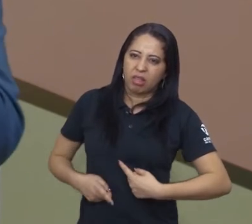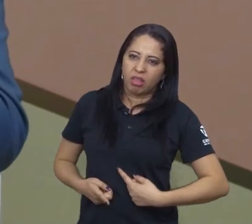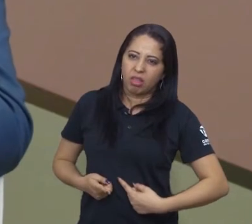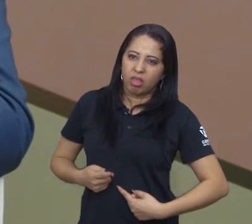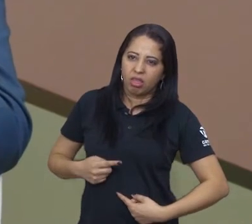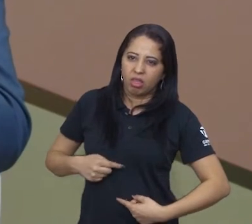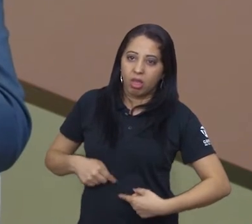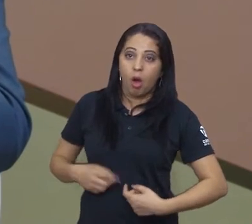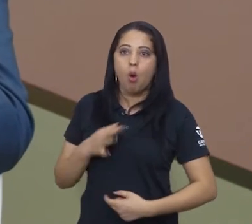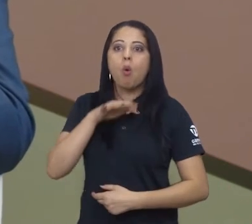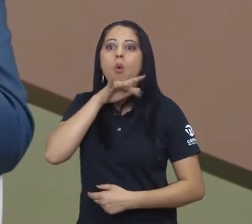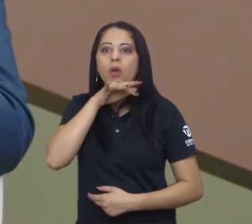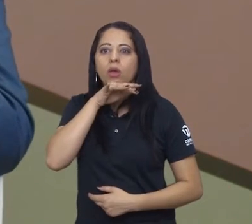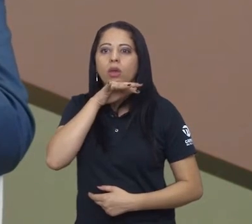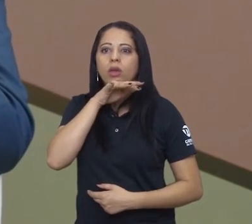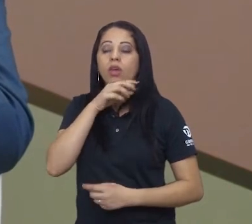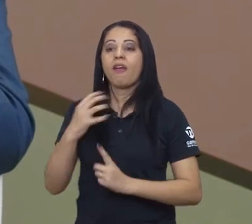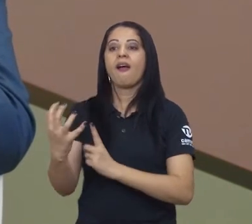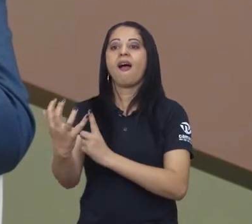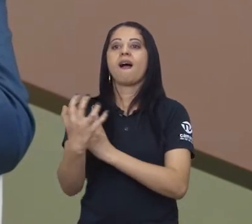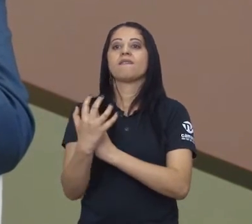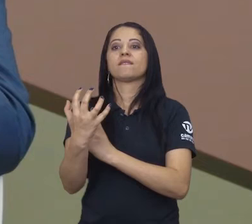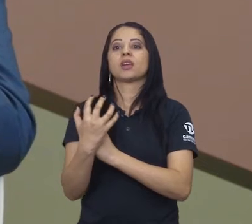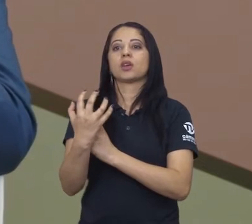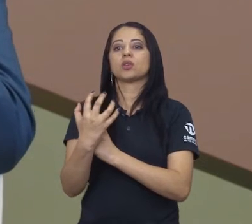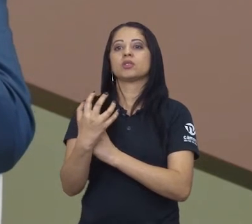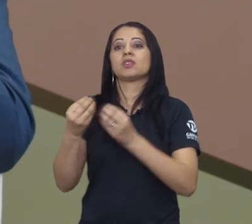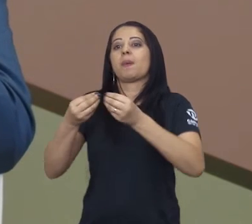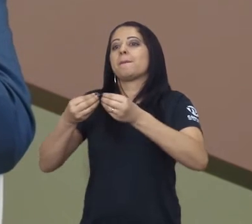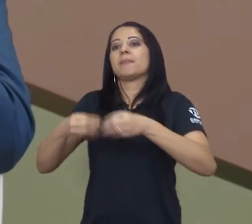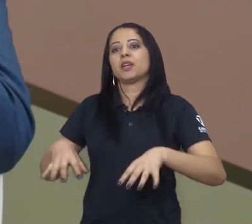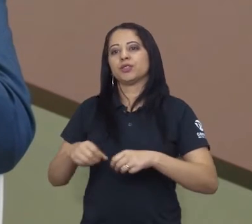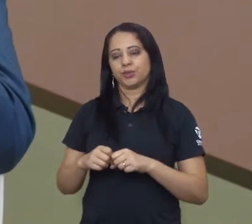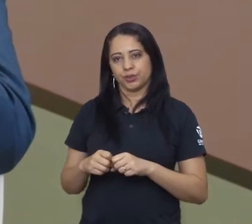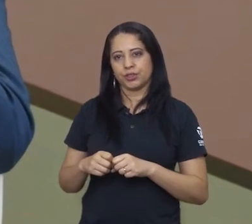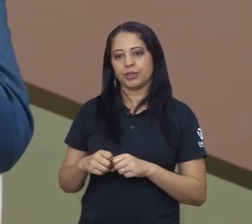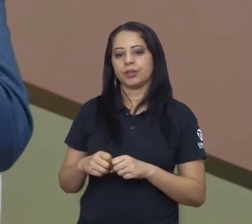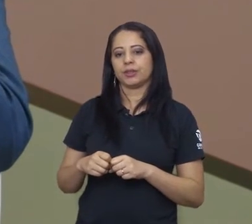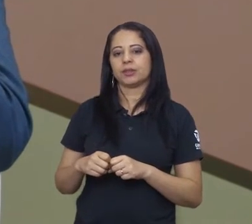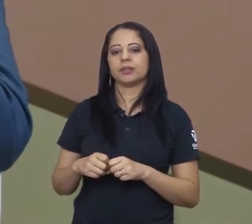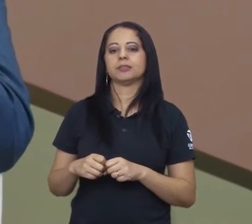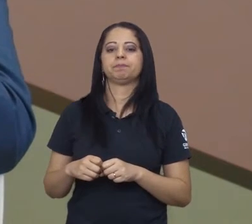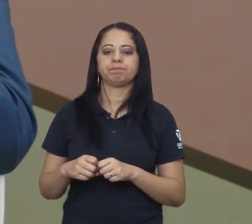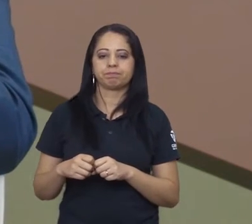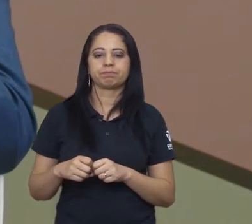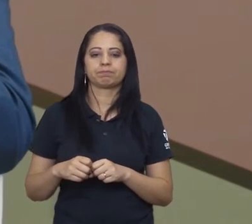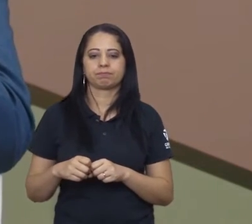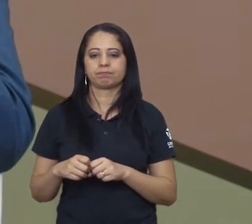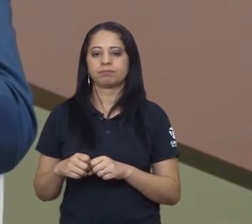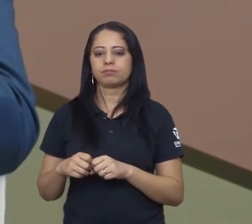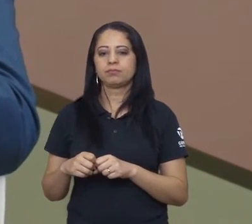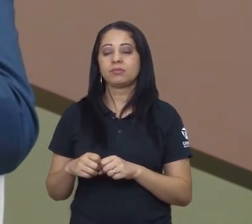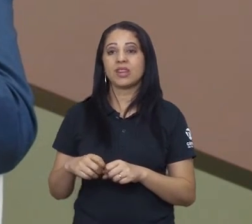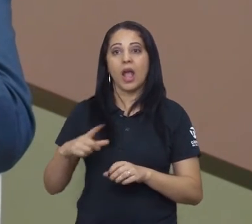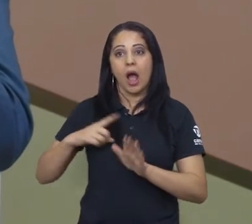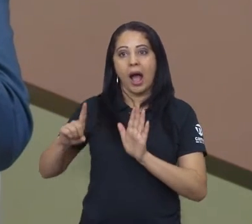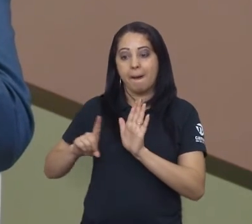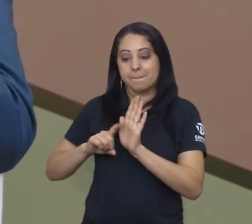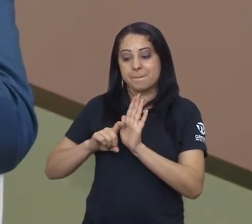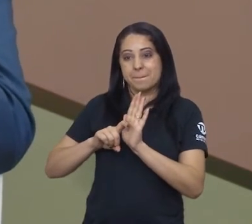interferir no intestino esse intestino o que que ele vai acontecer vai mudar a microbiota intestinal ou seja as os